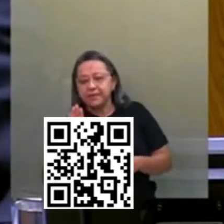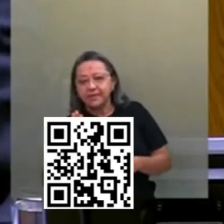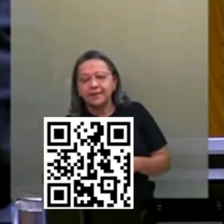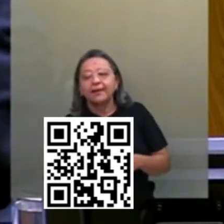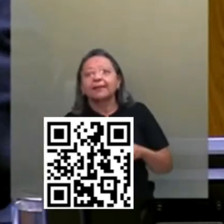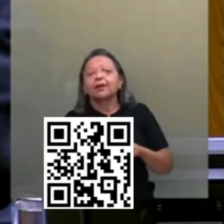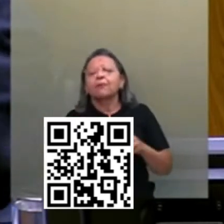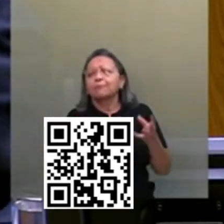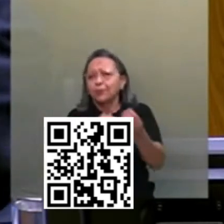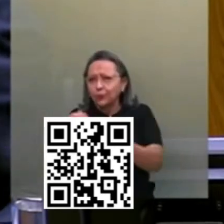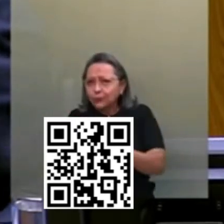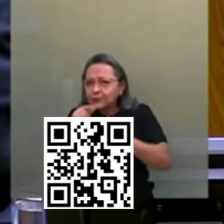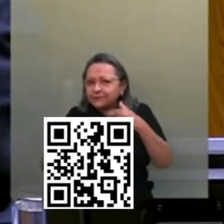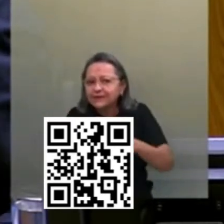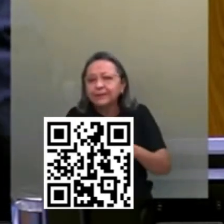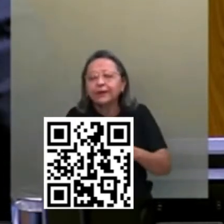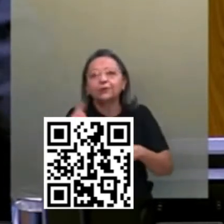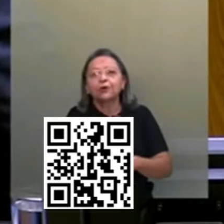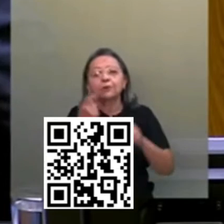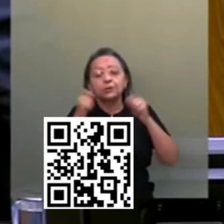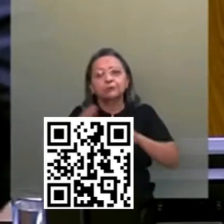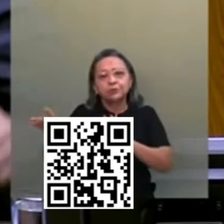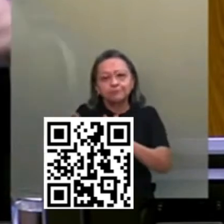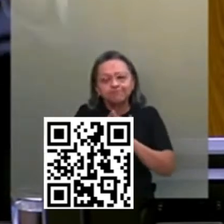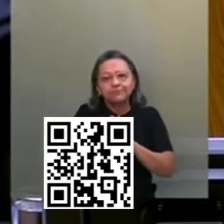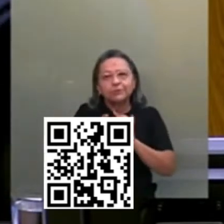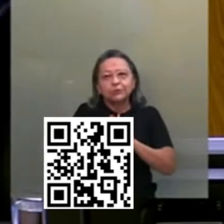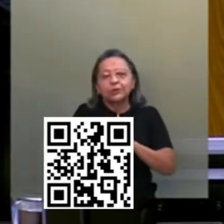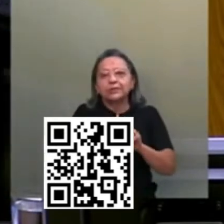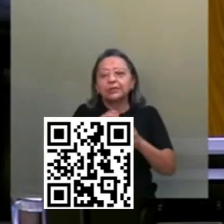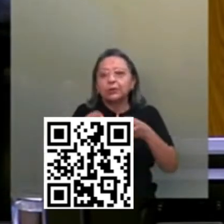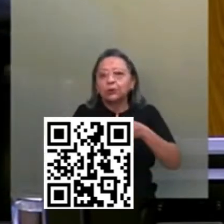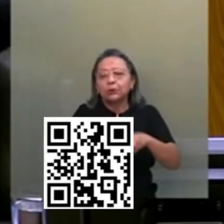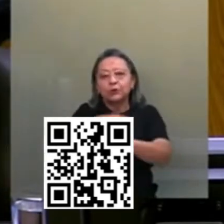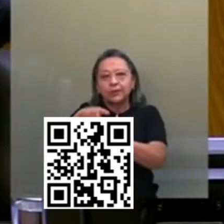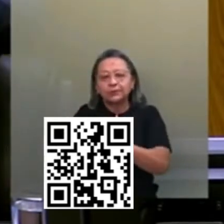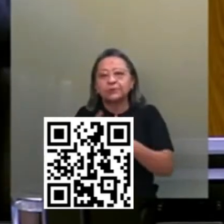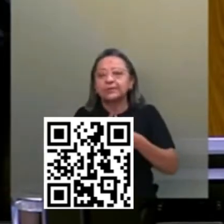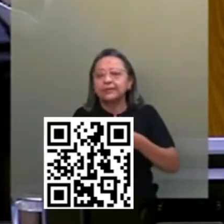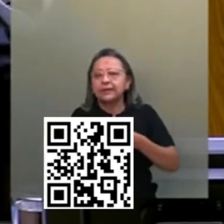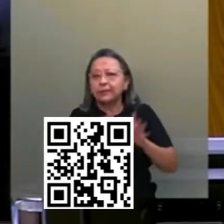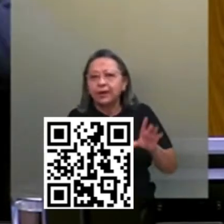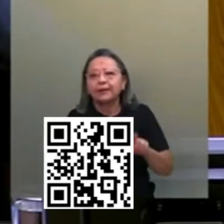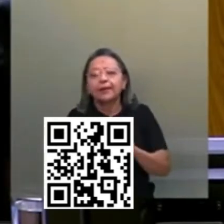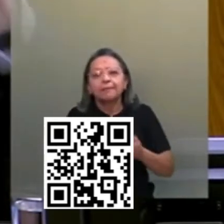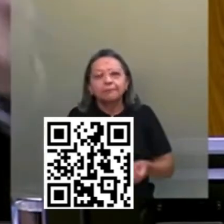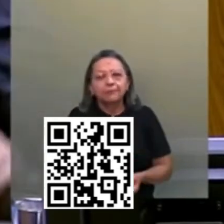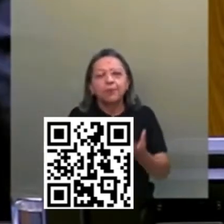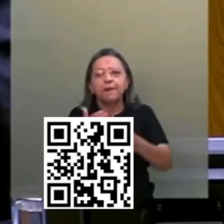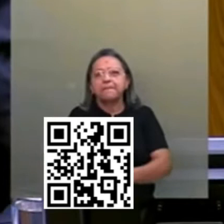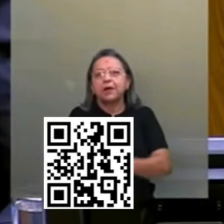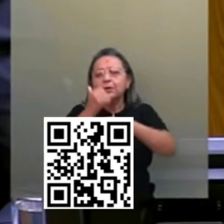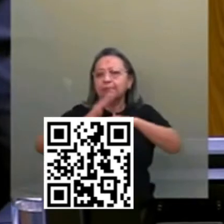Mundial. Há muito a ser feito para que possamos nos juntar a esse grupo de nações democráticas que promove as